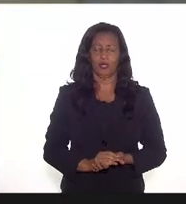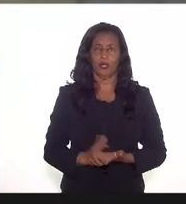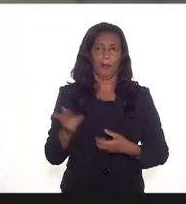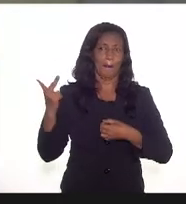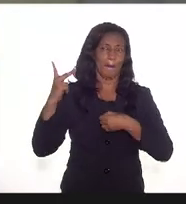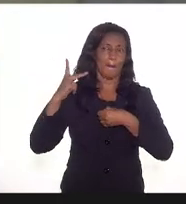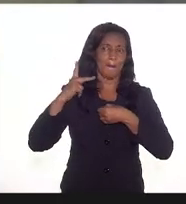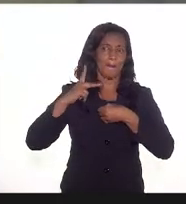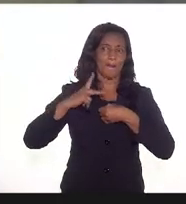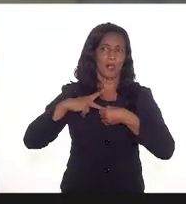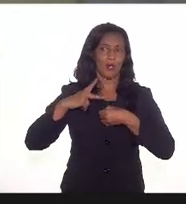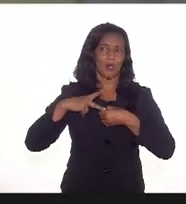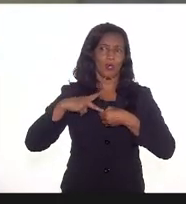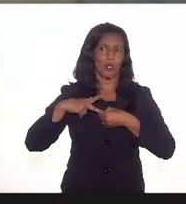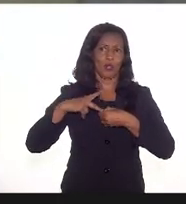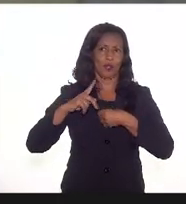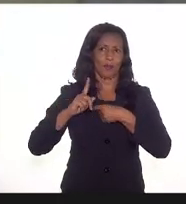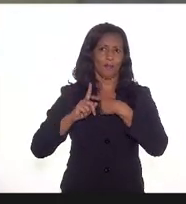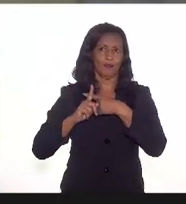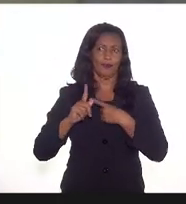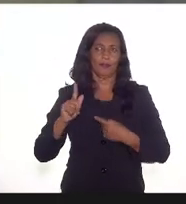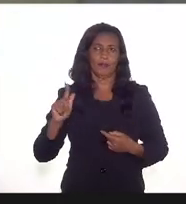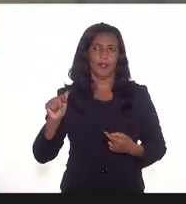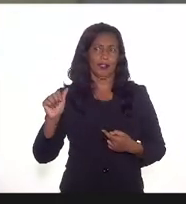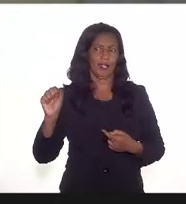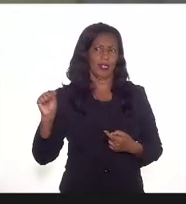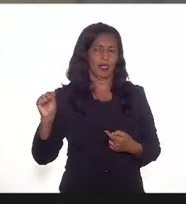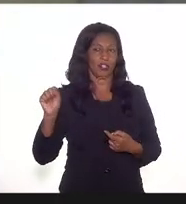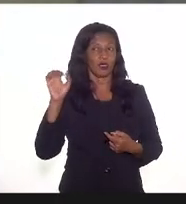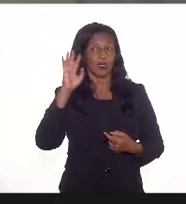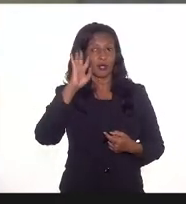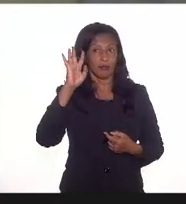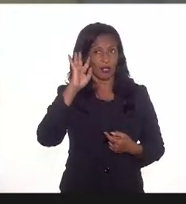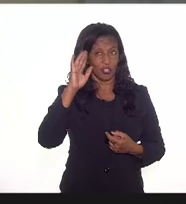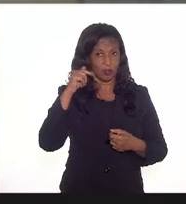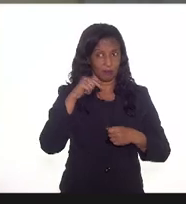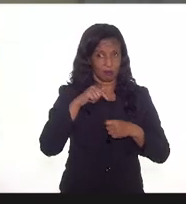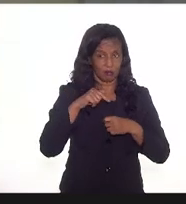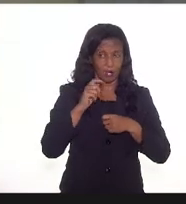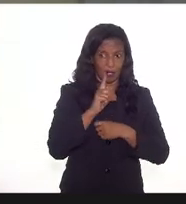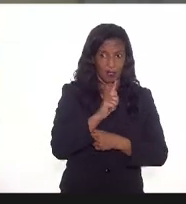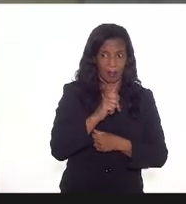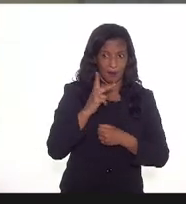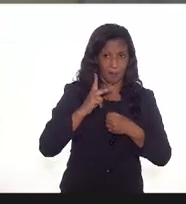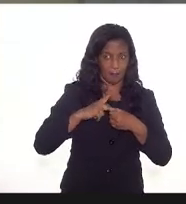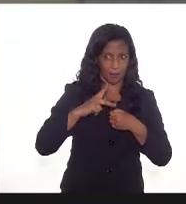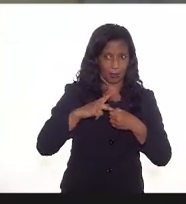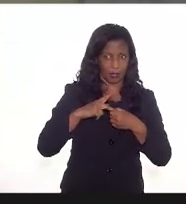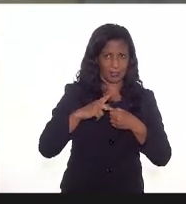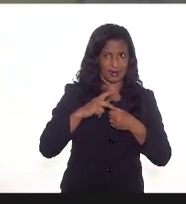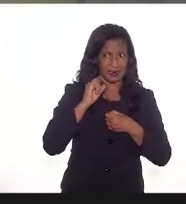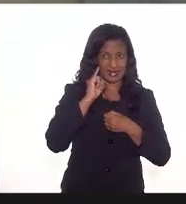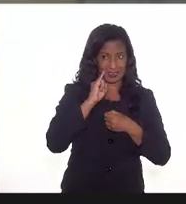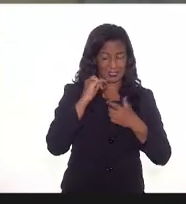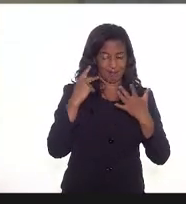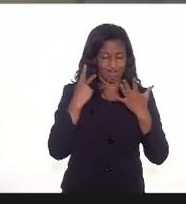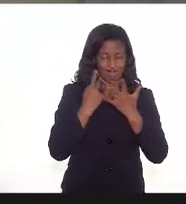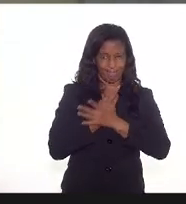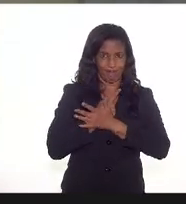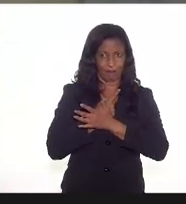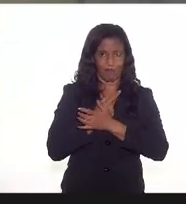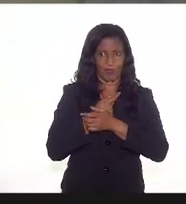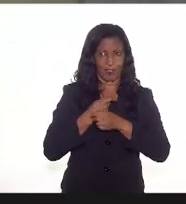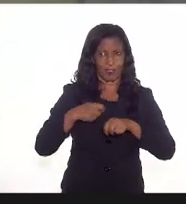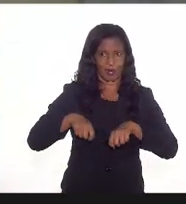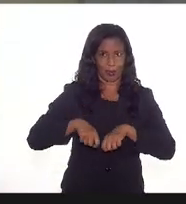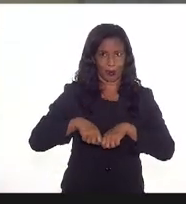e gás. Imagine se essa área de petróleo e gás ela colapsa e vai colapsar pelo menos daqui